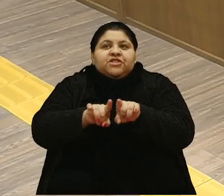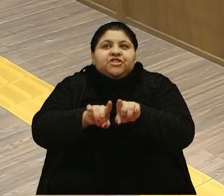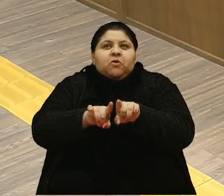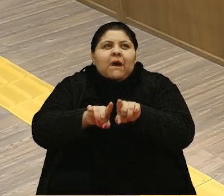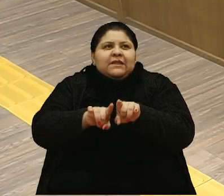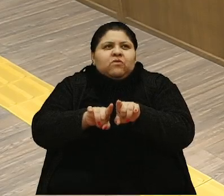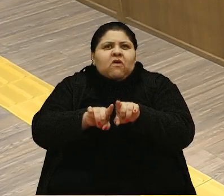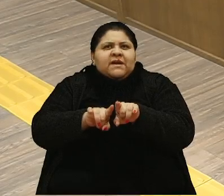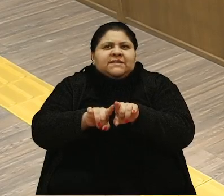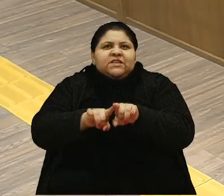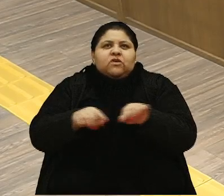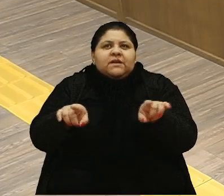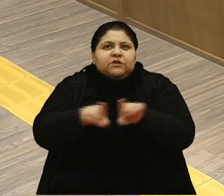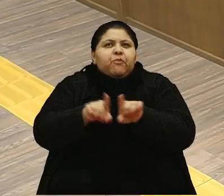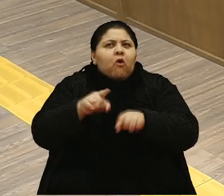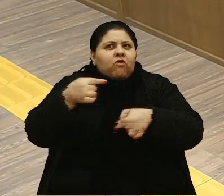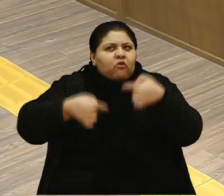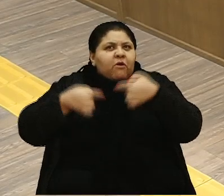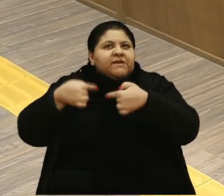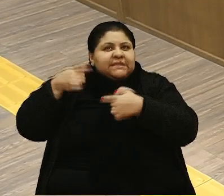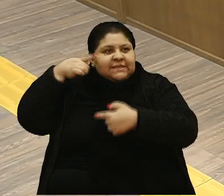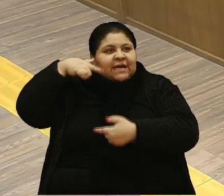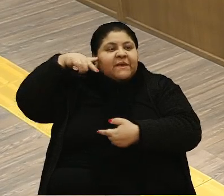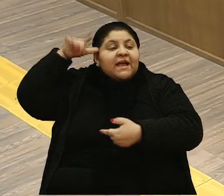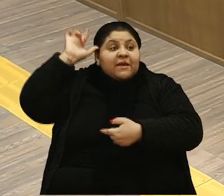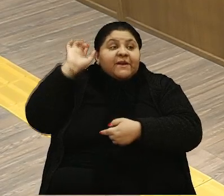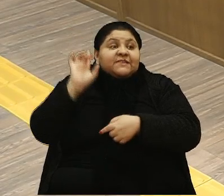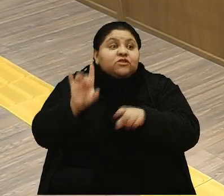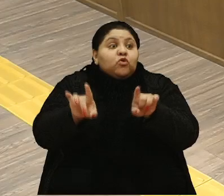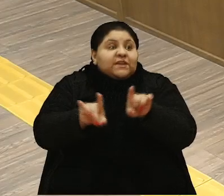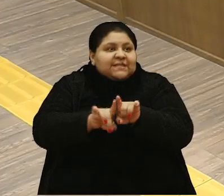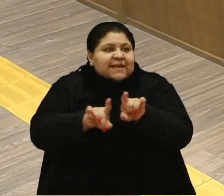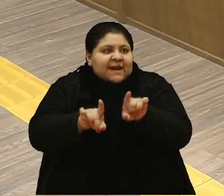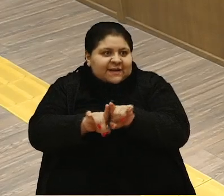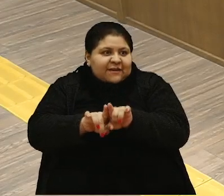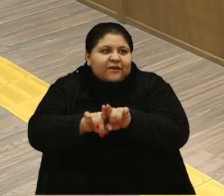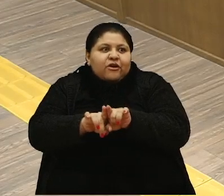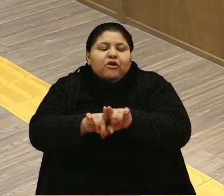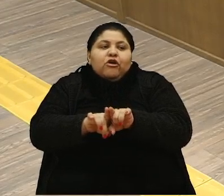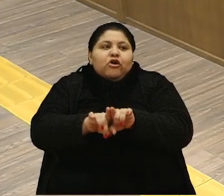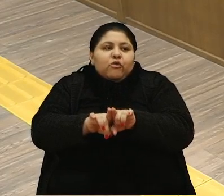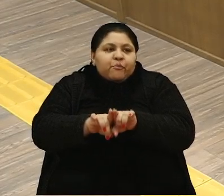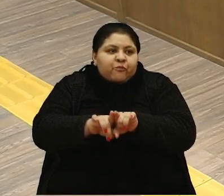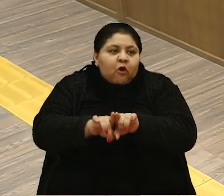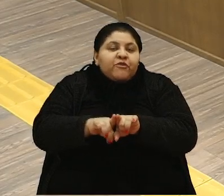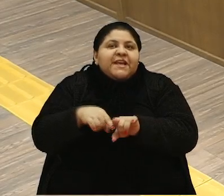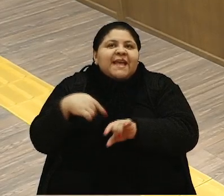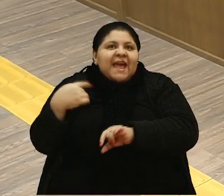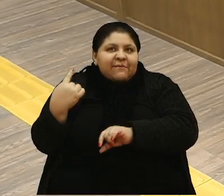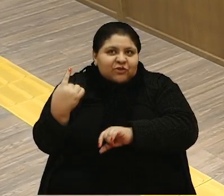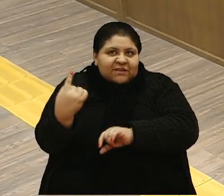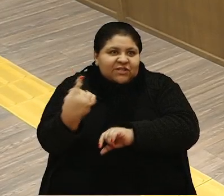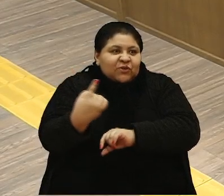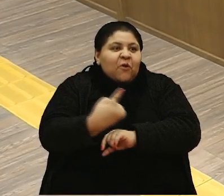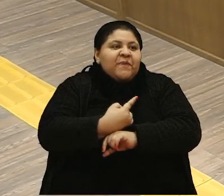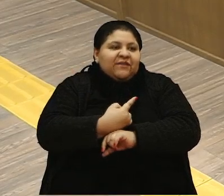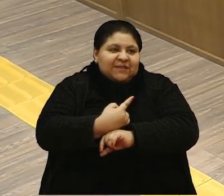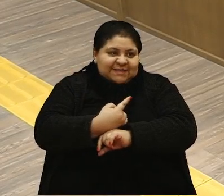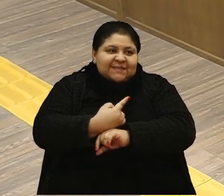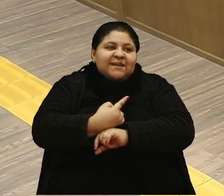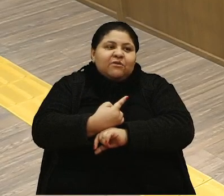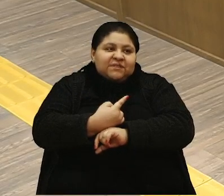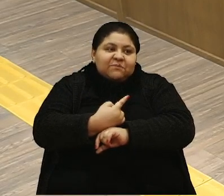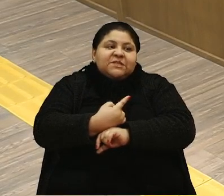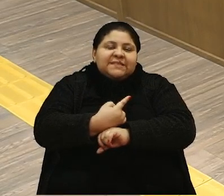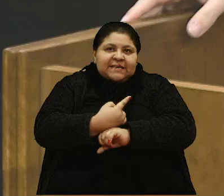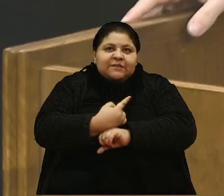veio o secretário de Trânsito que explica, mas não justifica, mas é claro, na minha humilde opinião, né? Eu sempre estou aberto a ouvir outras